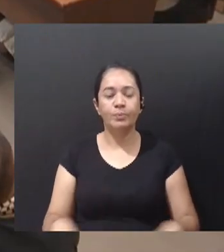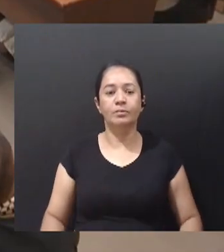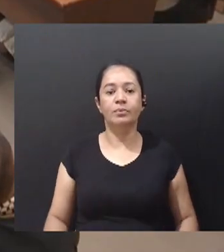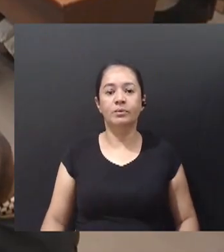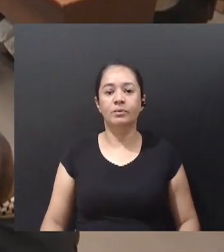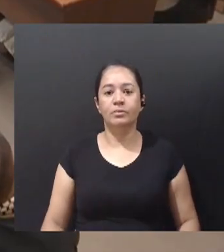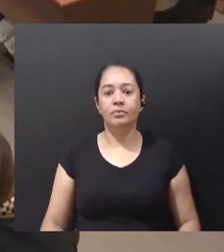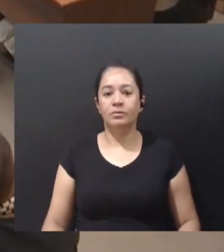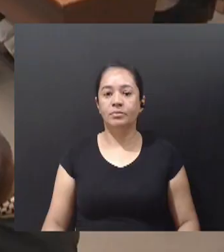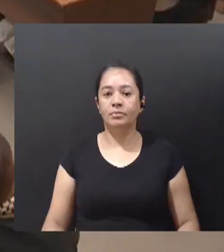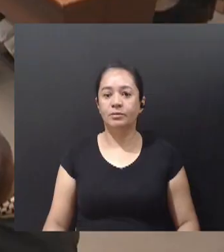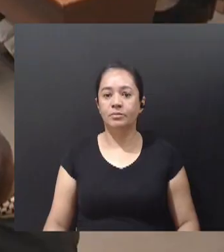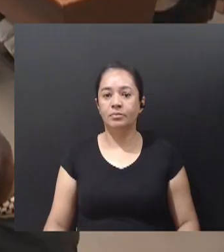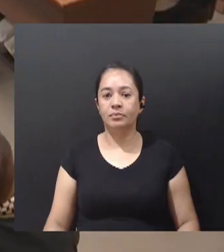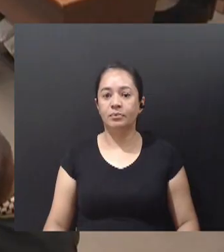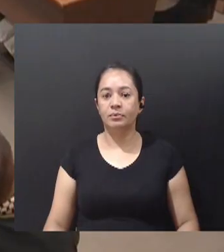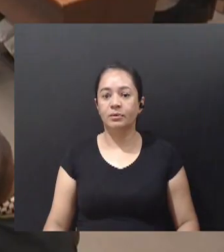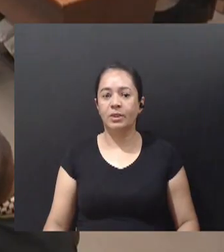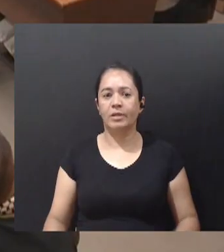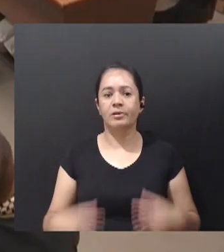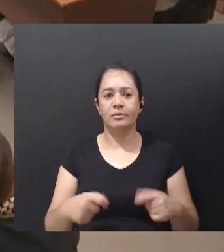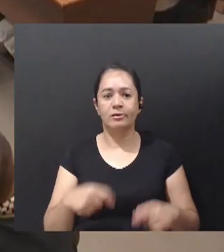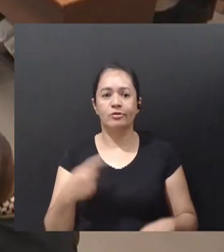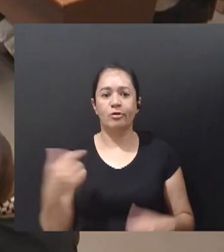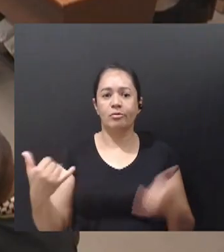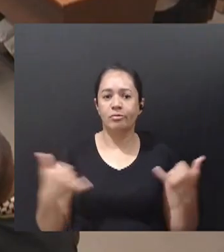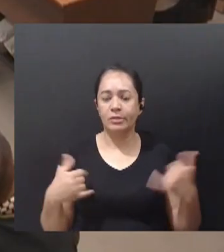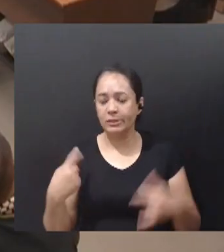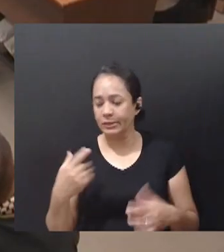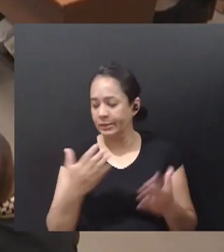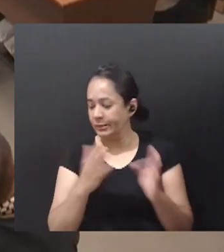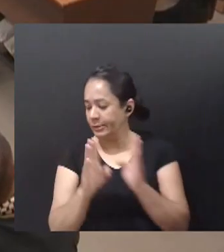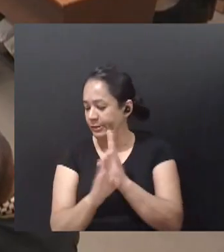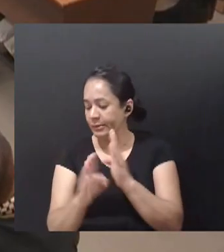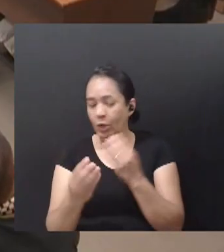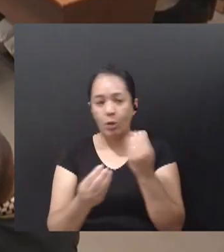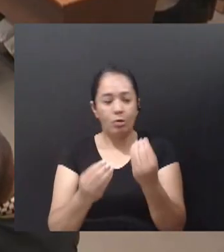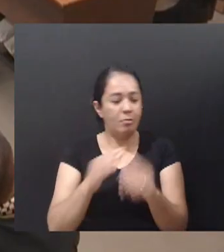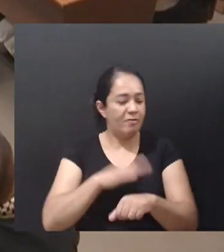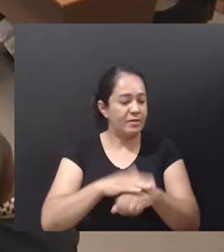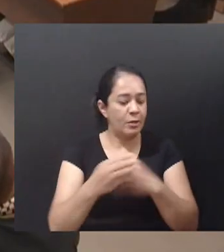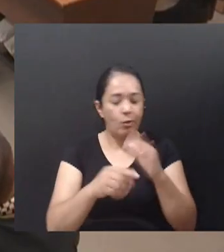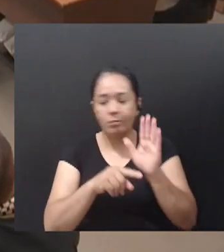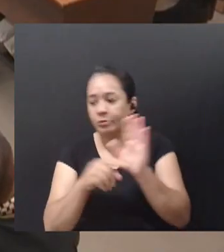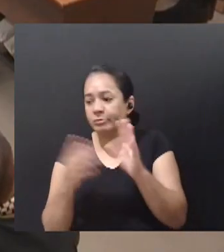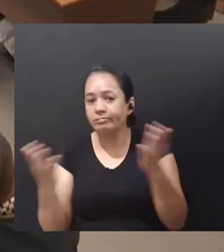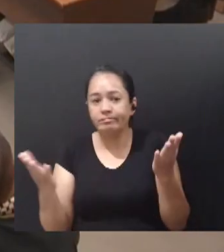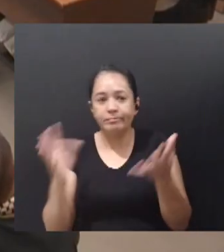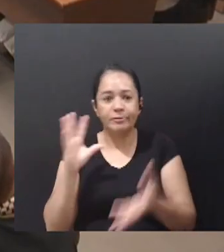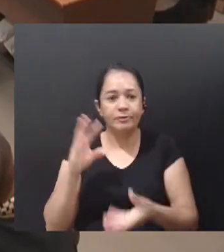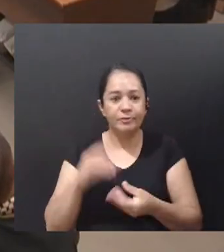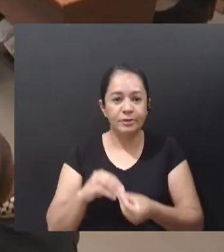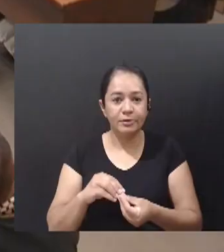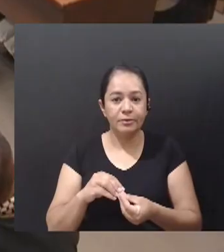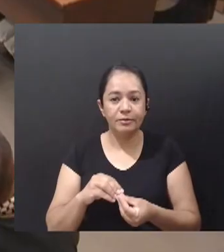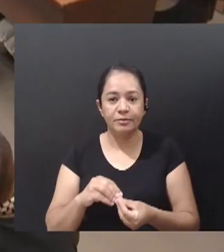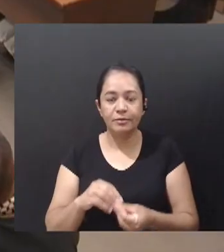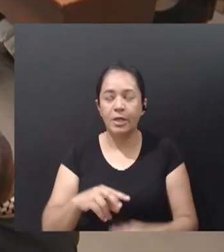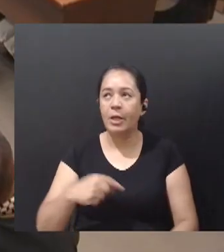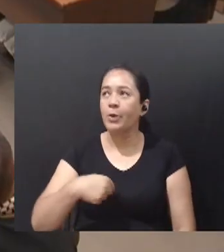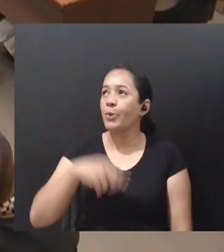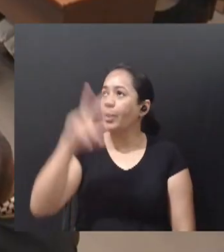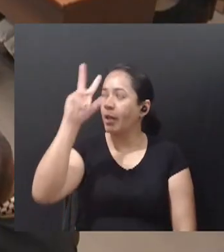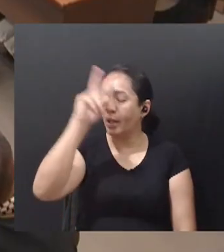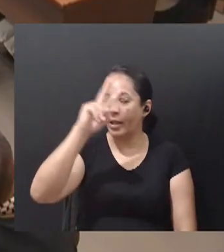recebendo essas demandas, né? E a gente perdido ali, o que fazer, como ajudar, como não, enfim. Aí eu lembro que aí eu